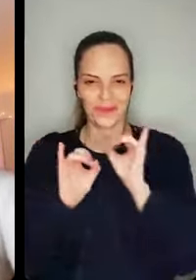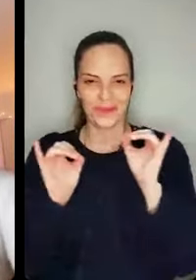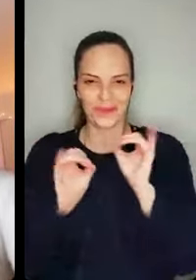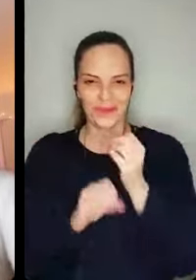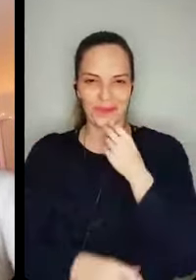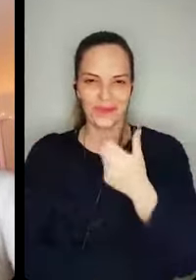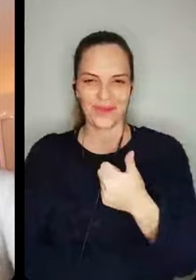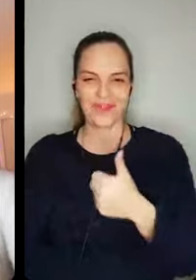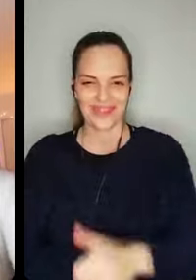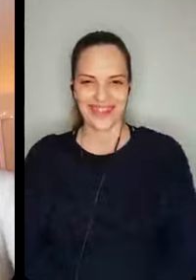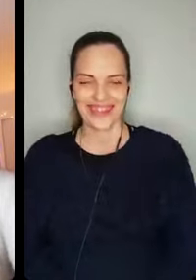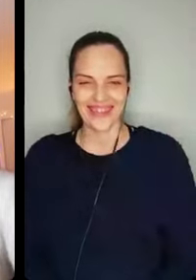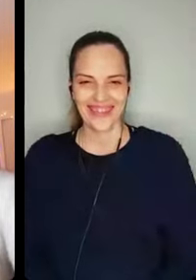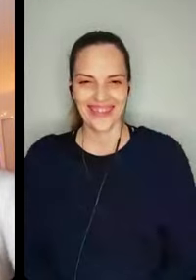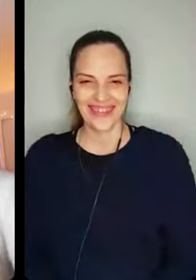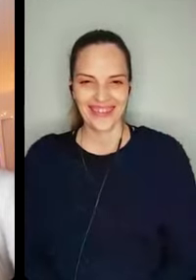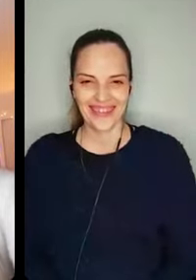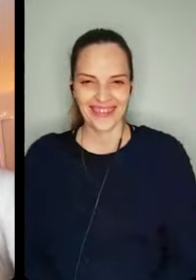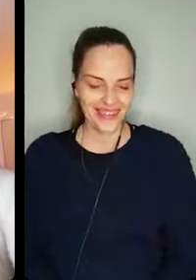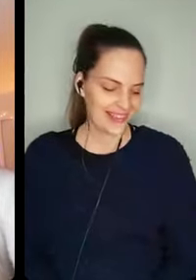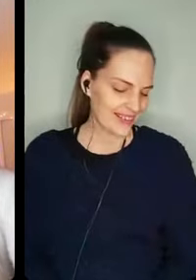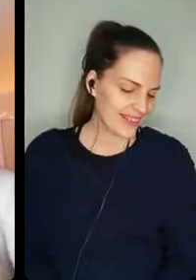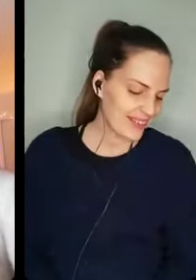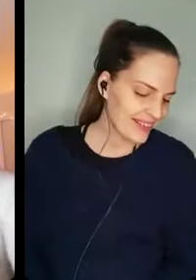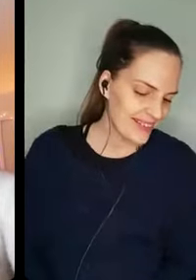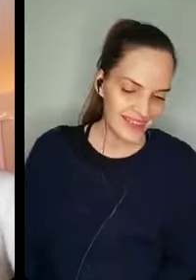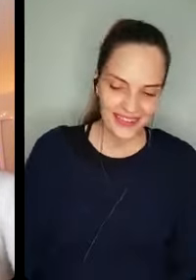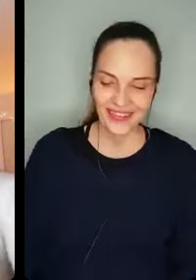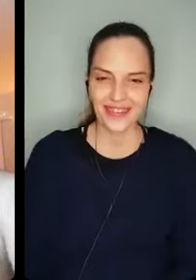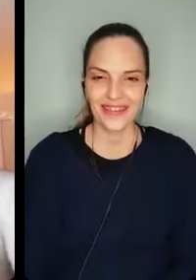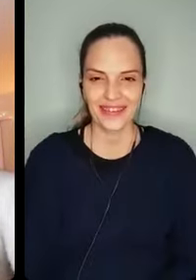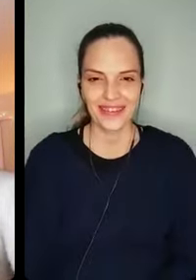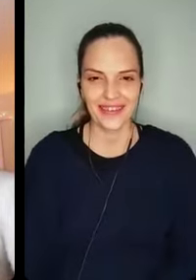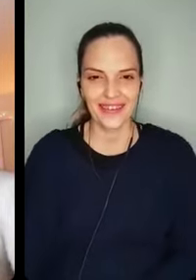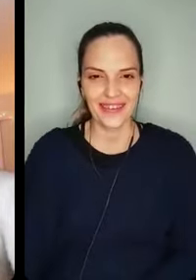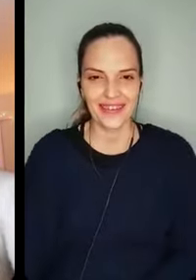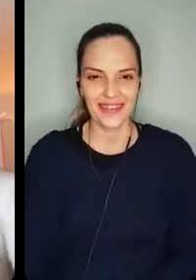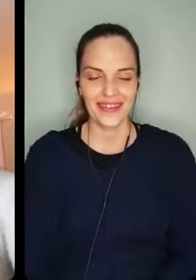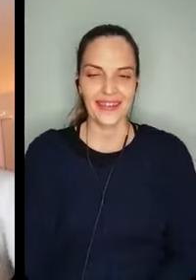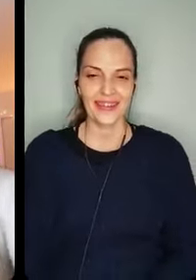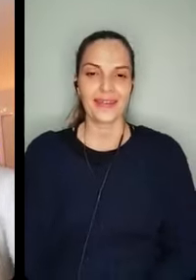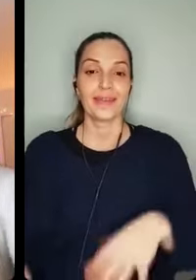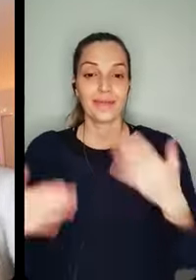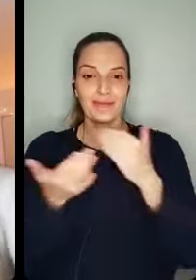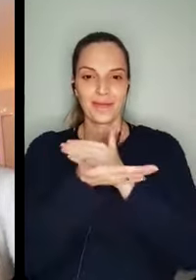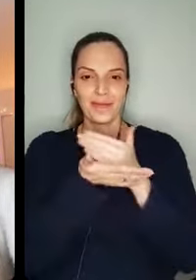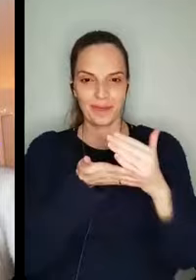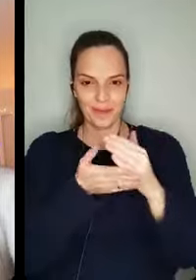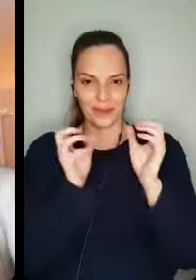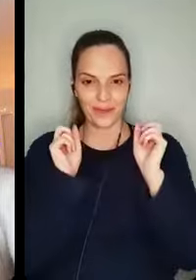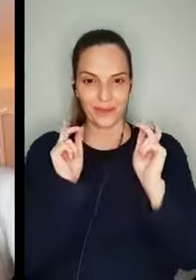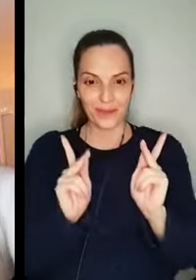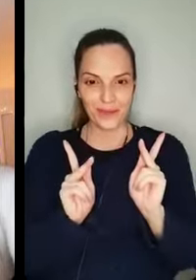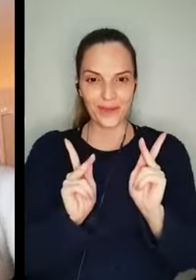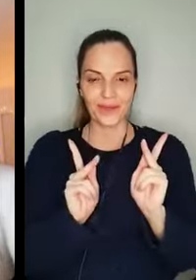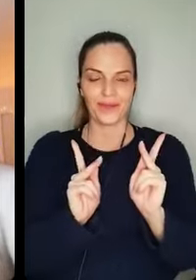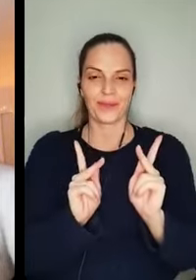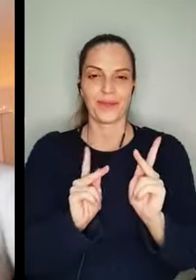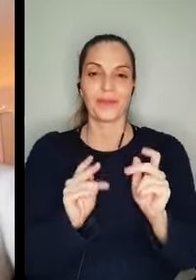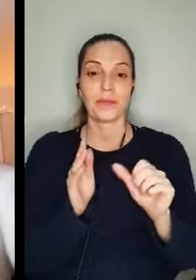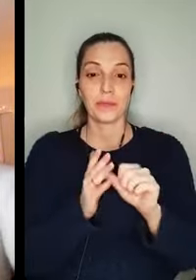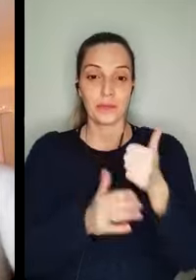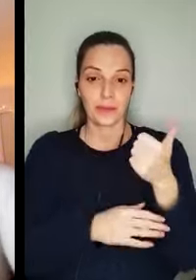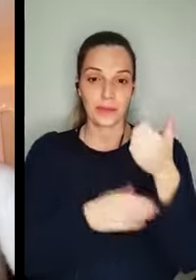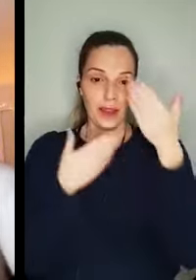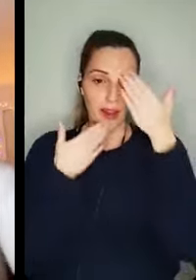Oi, tudo bem? Bom, então, gente, acho que começando, tá? Primeiro, queria agradecer aos nossos convidados por estarem participando